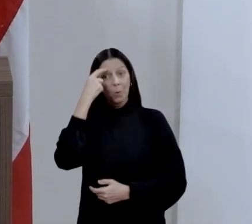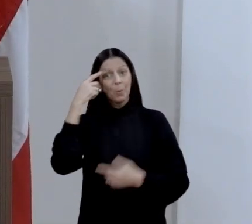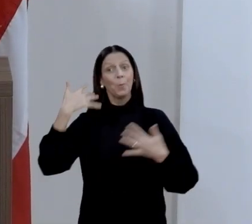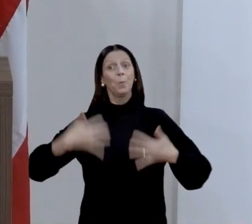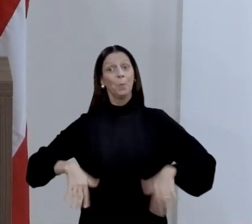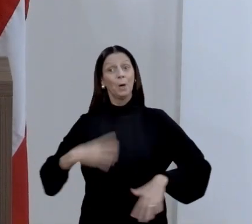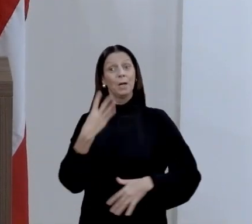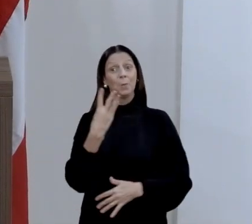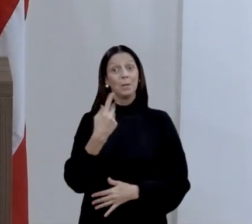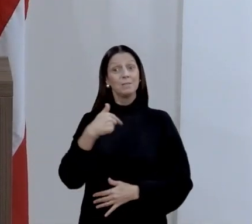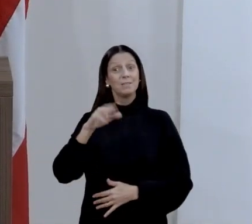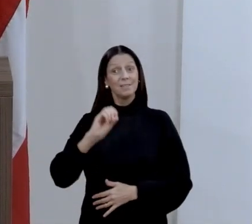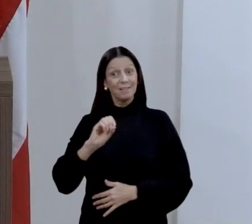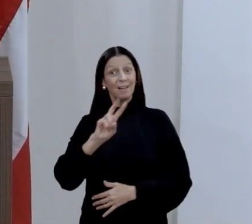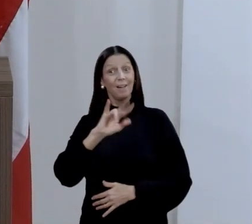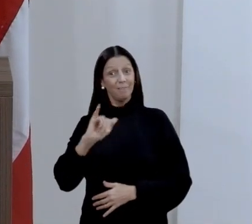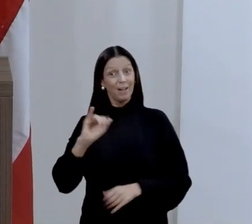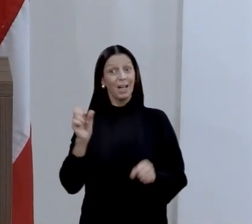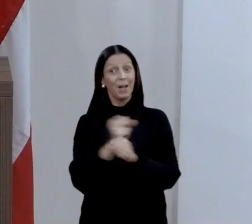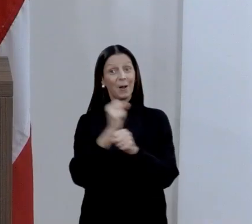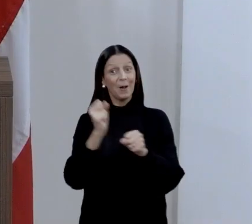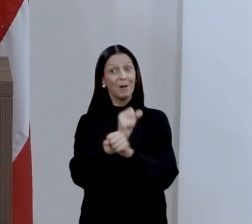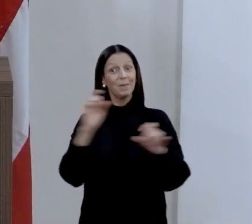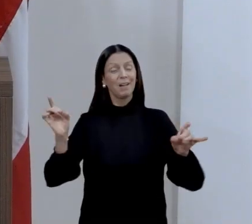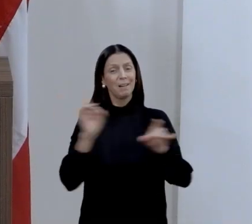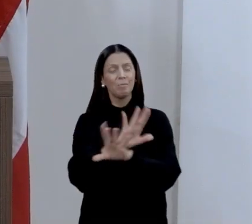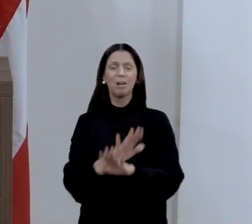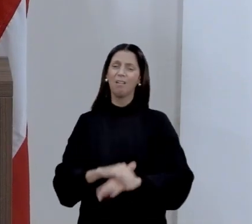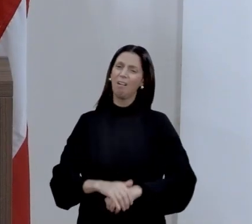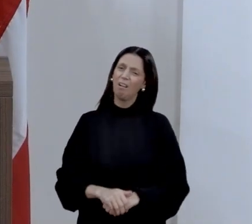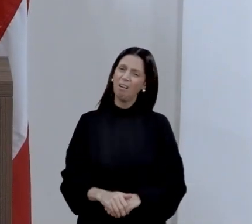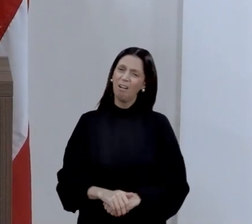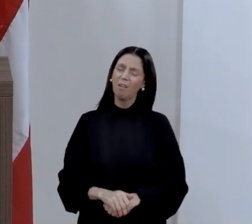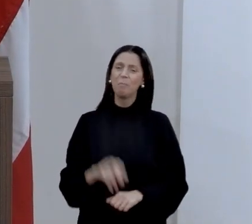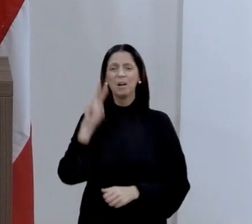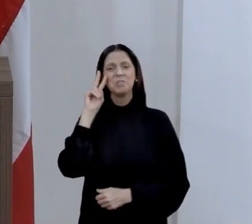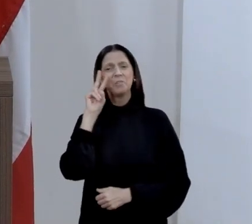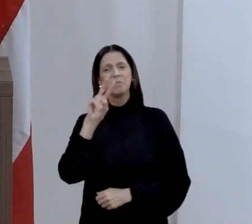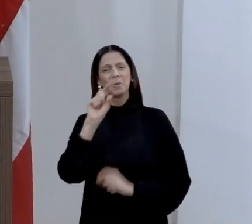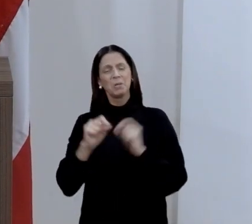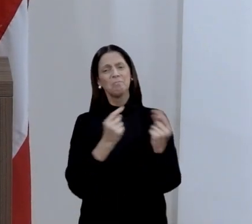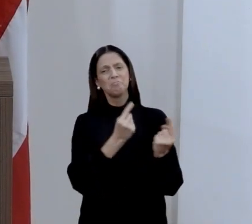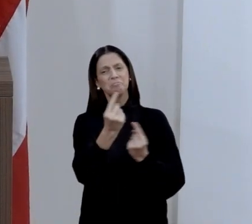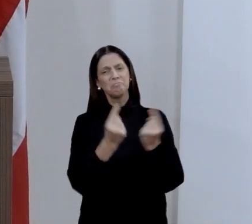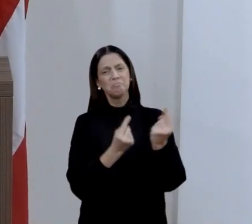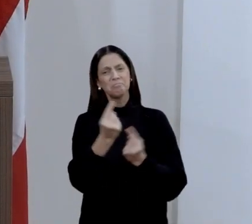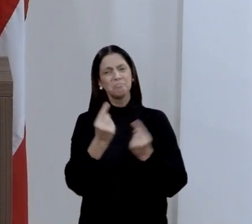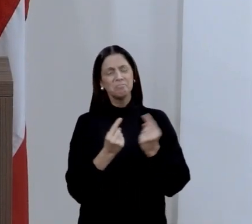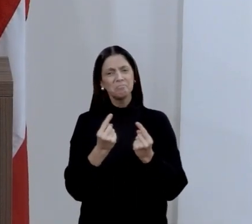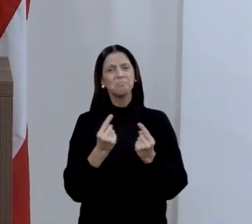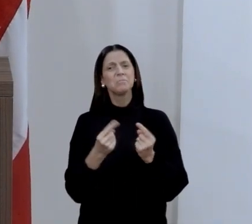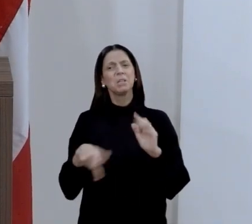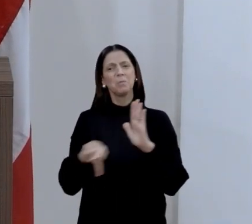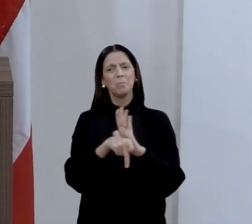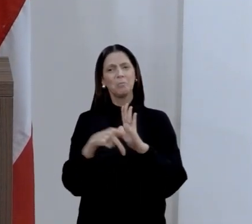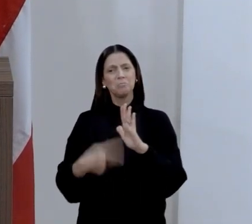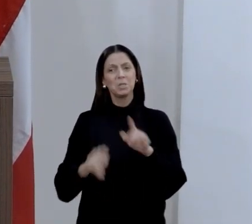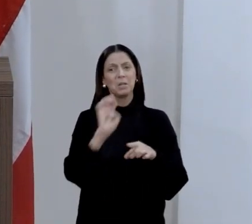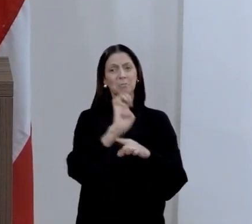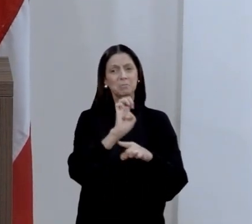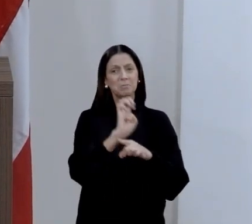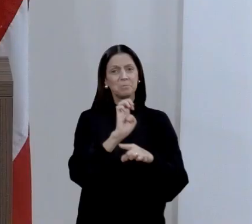fim. Mas eu vi que ele estava cobrando a manutenção de uma rodovia entregue pelo nosso estado. Pela uma